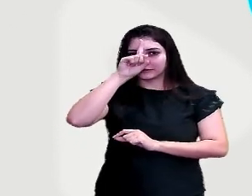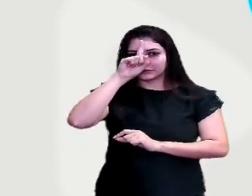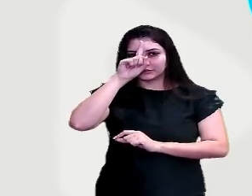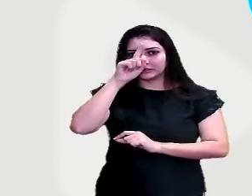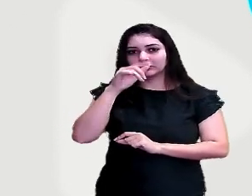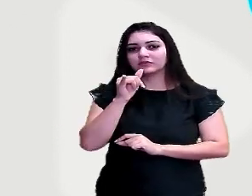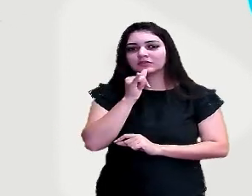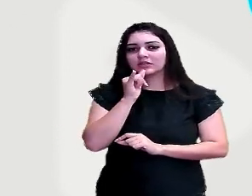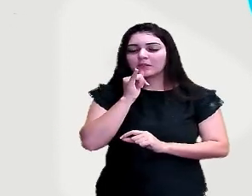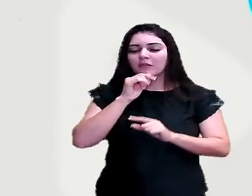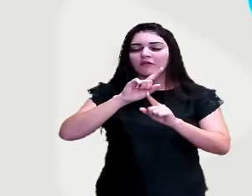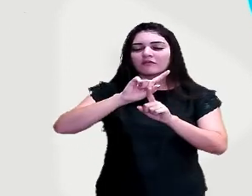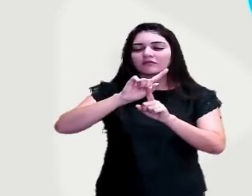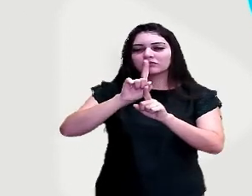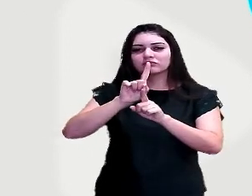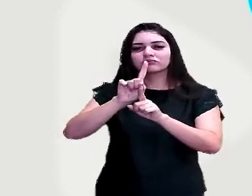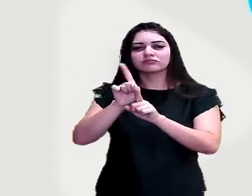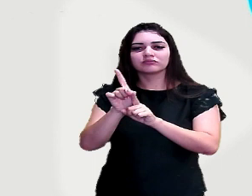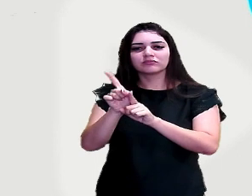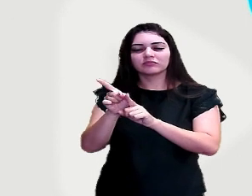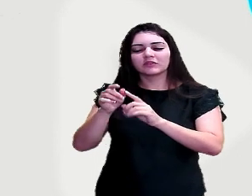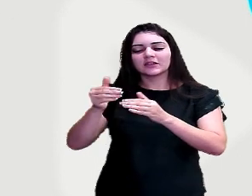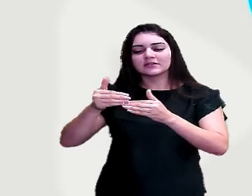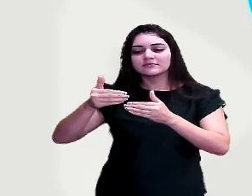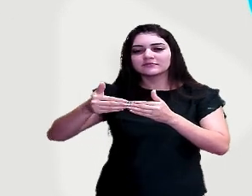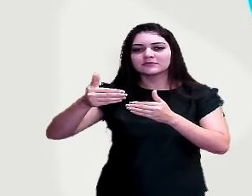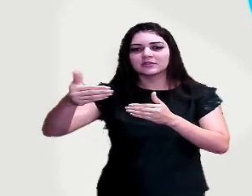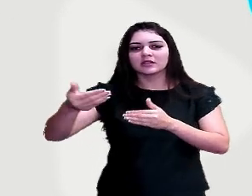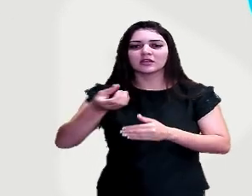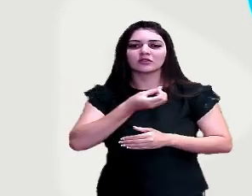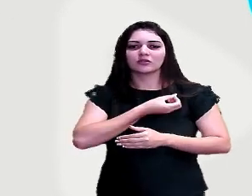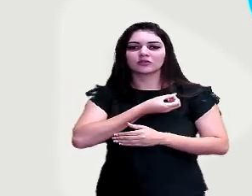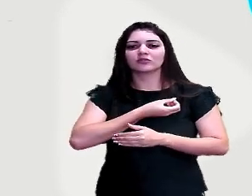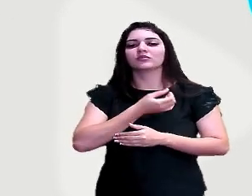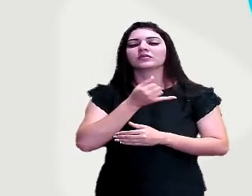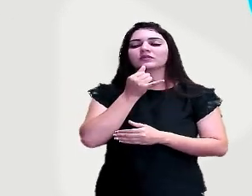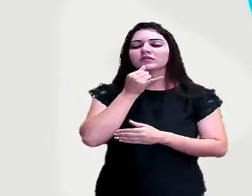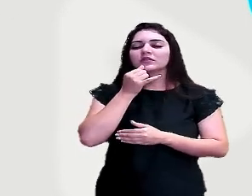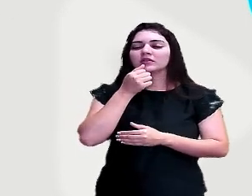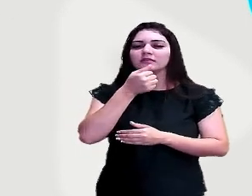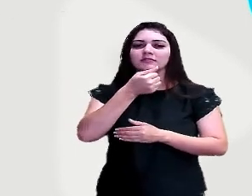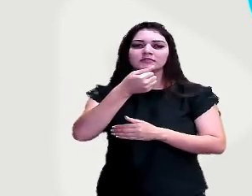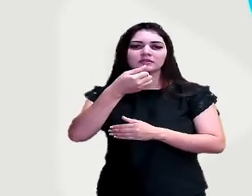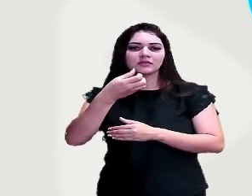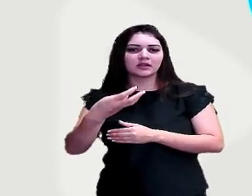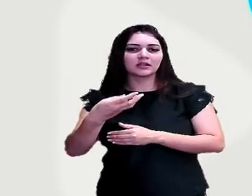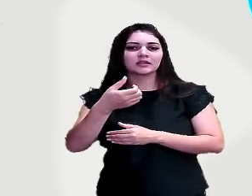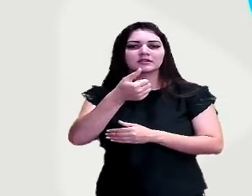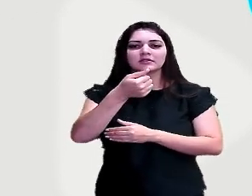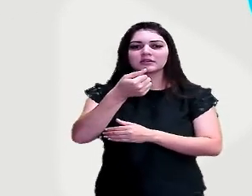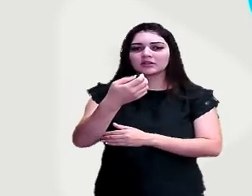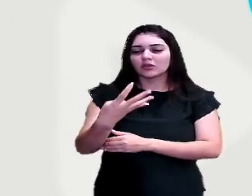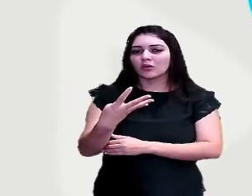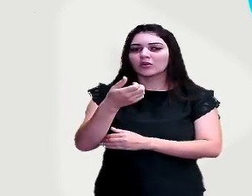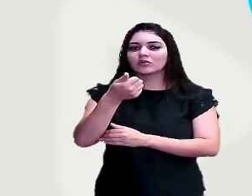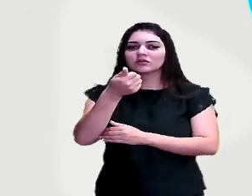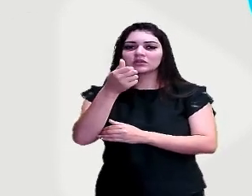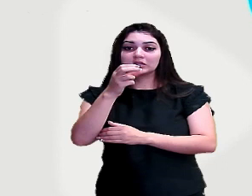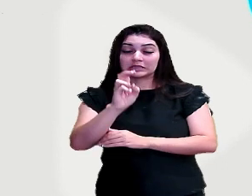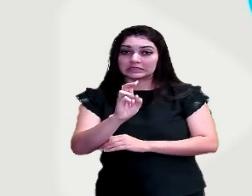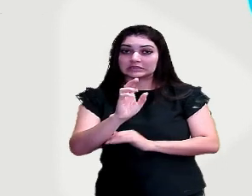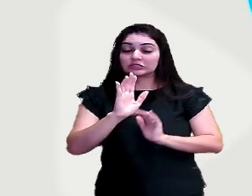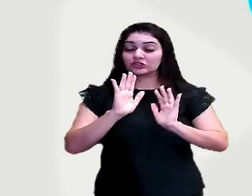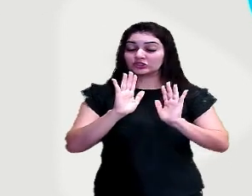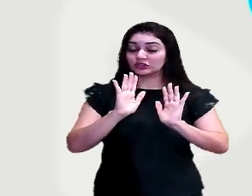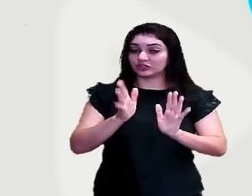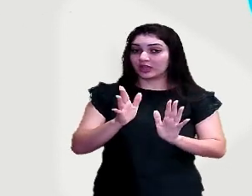vai aumentando, seguindo a sequência numérica, né? Aí ele vai para o 13, para o 14, para o 15. Já no